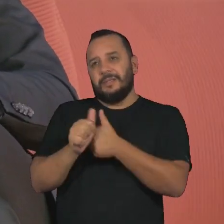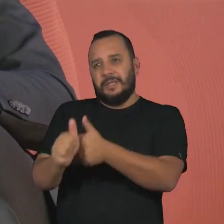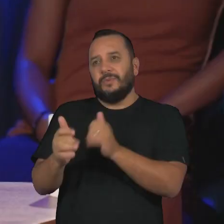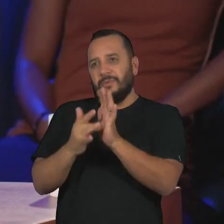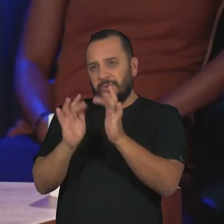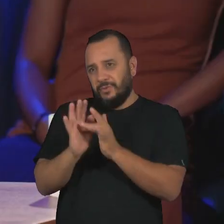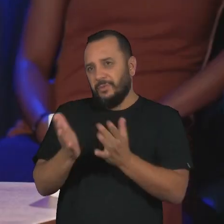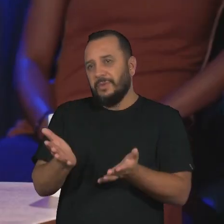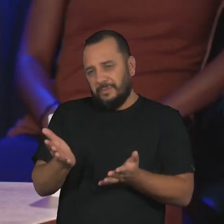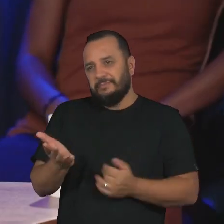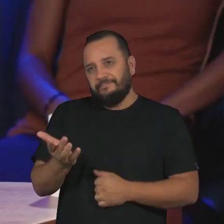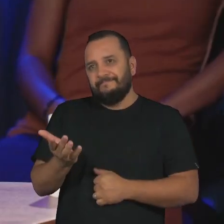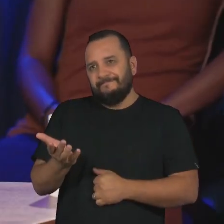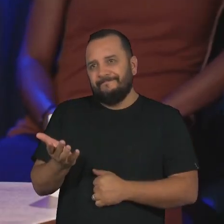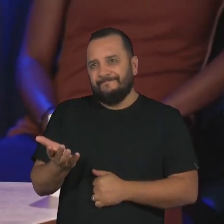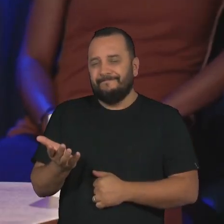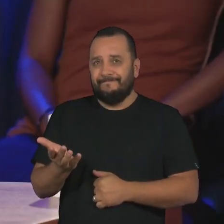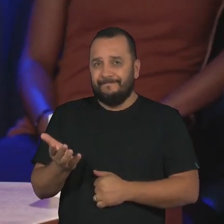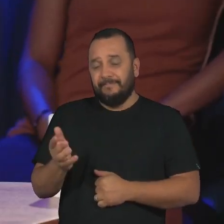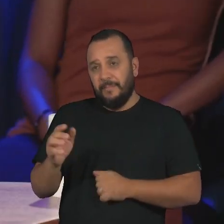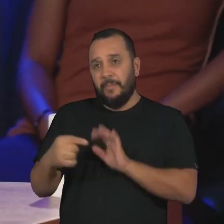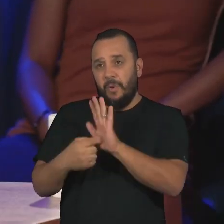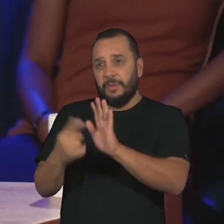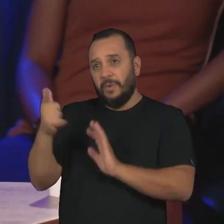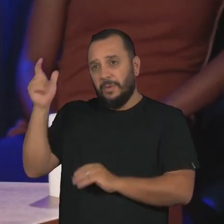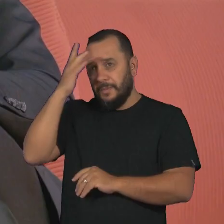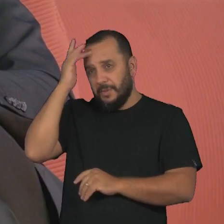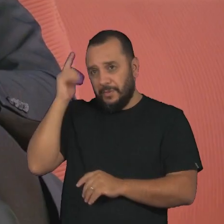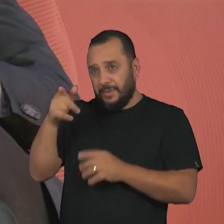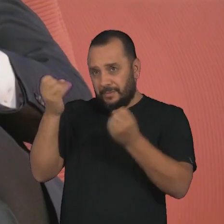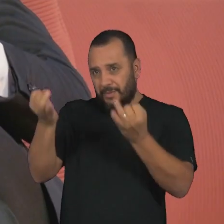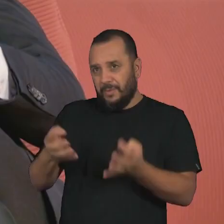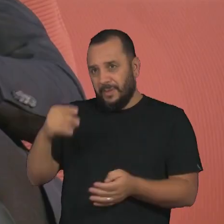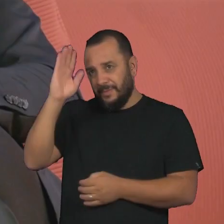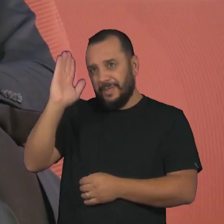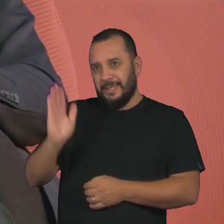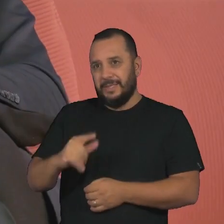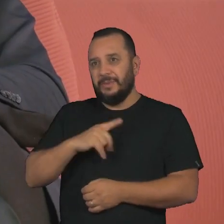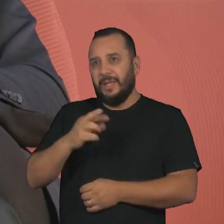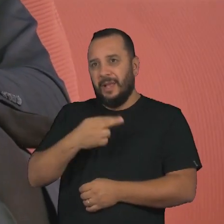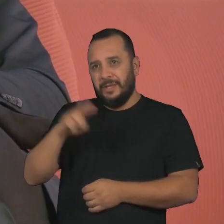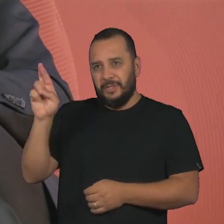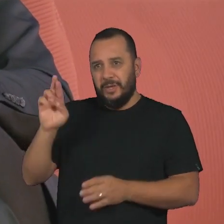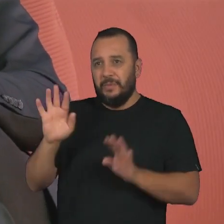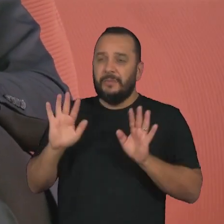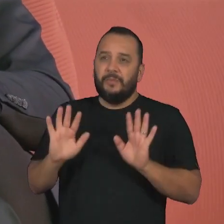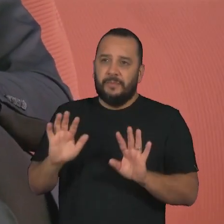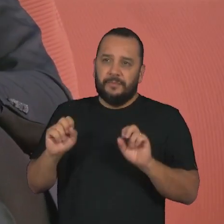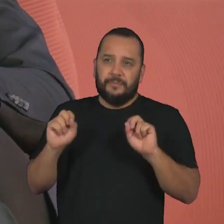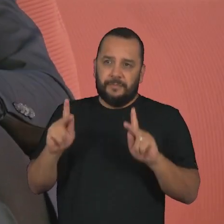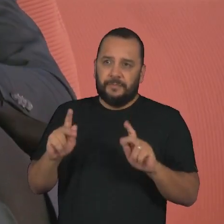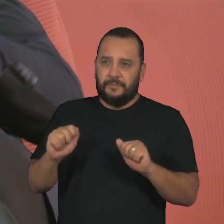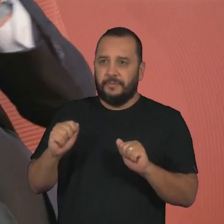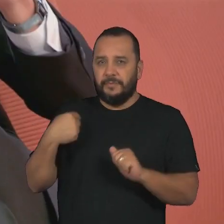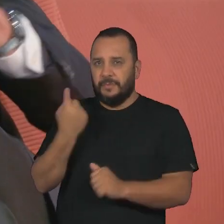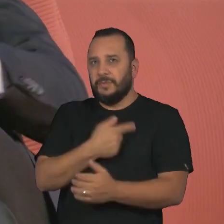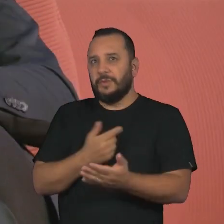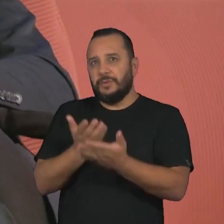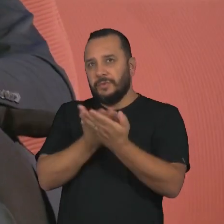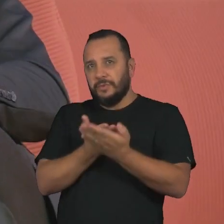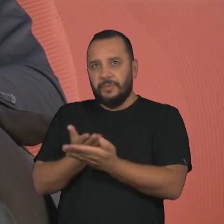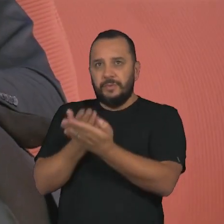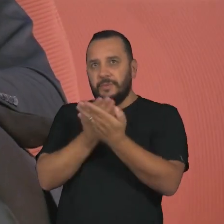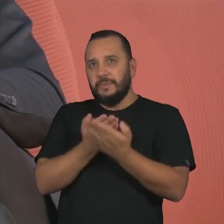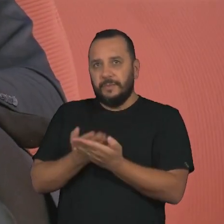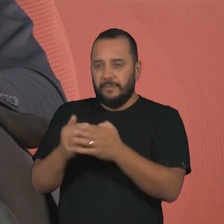né? Passa pelo outro. Né? Mas você falou uma coisa interessante, né? O Brasil é muito religioso e tal, mas a gente estudando e até